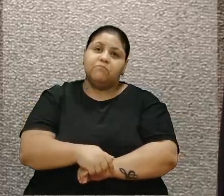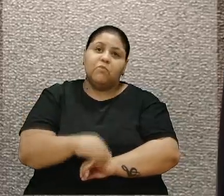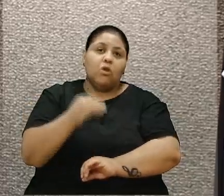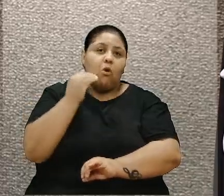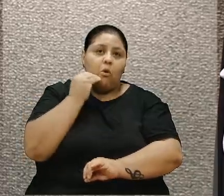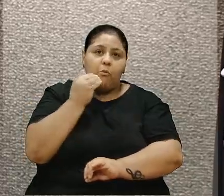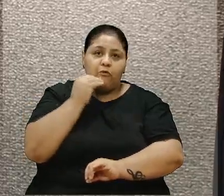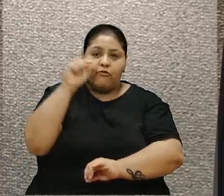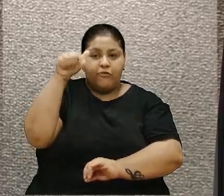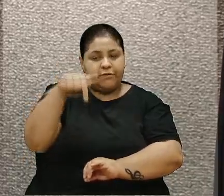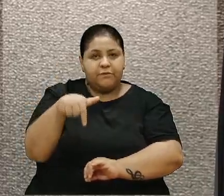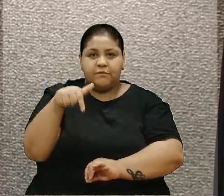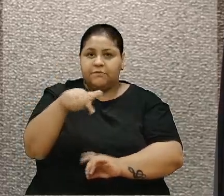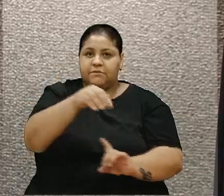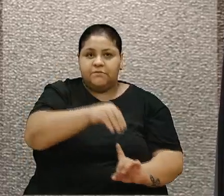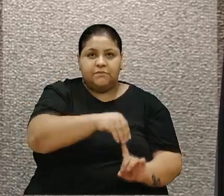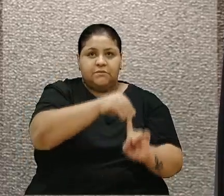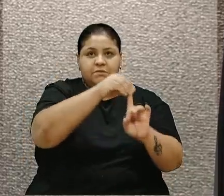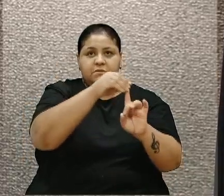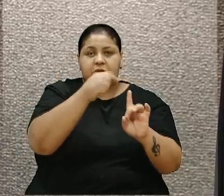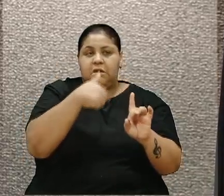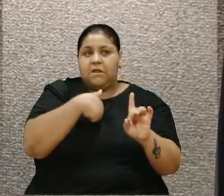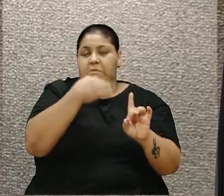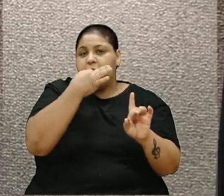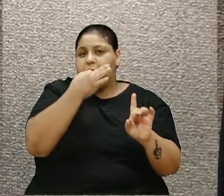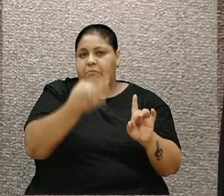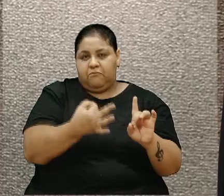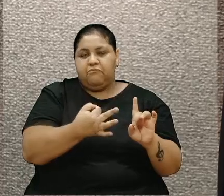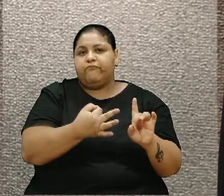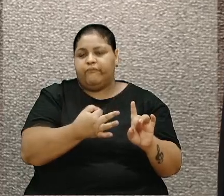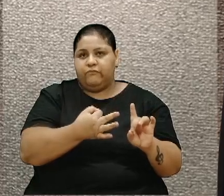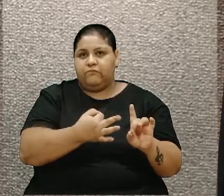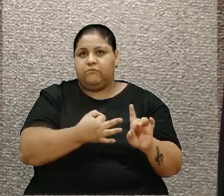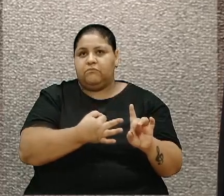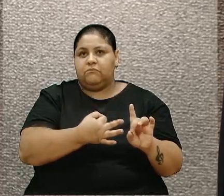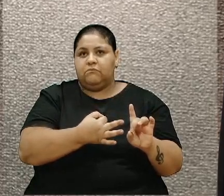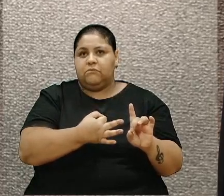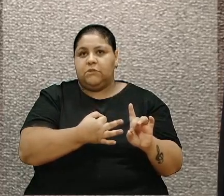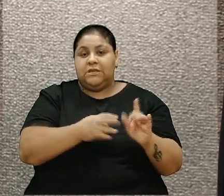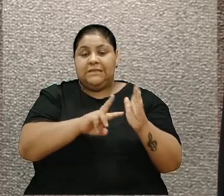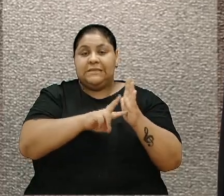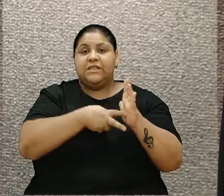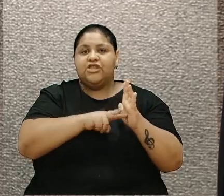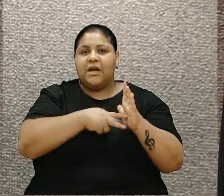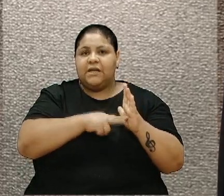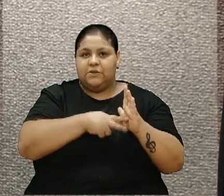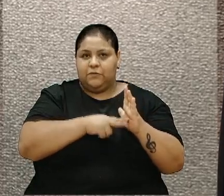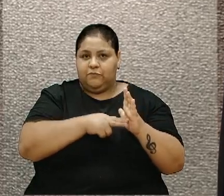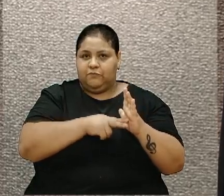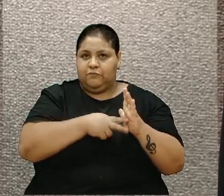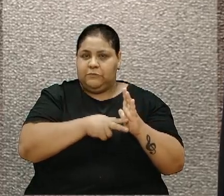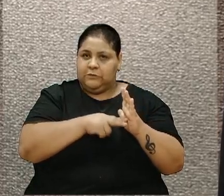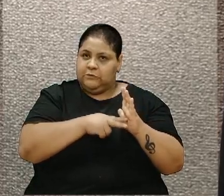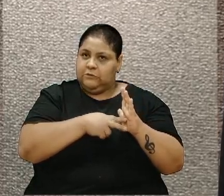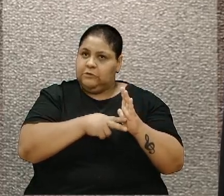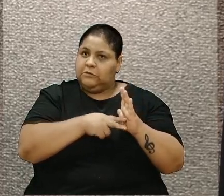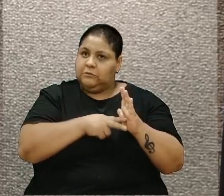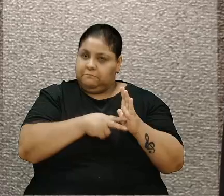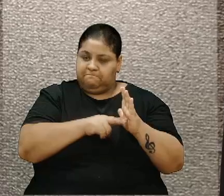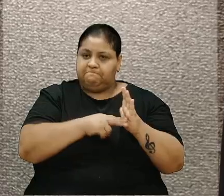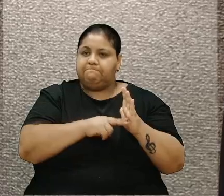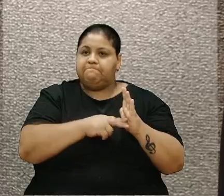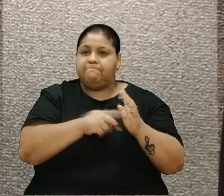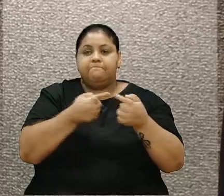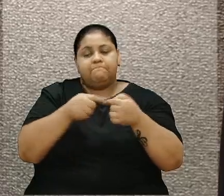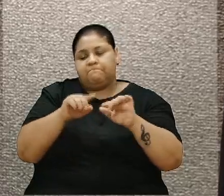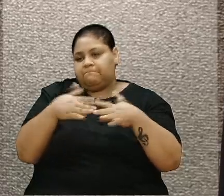que aqui é uma questão, principalmente na minha modesta opinião, de sindicato aqui, né? É uma questão sindical.